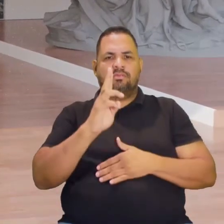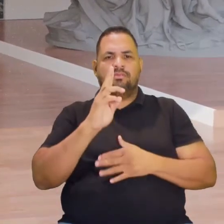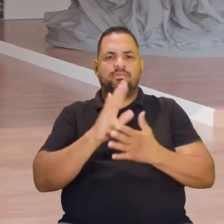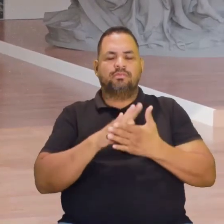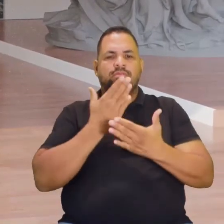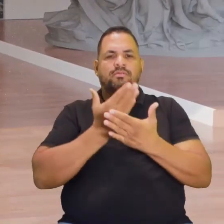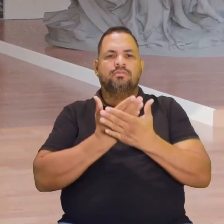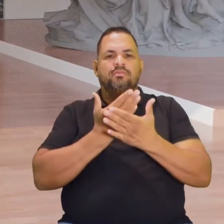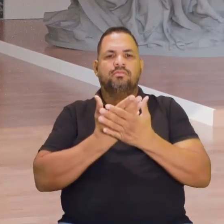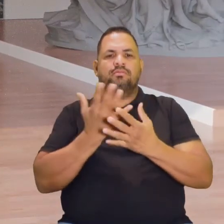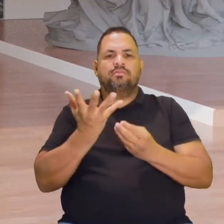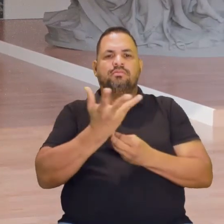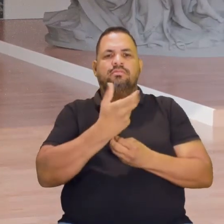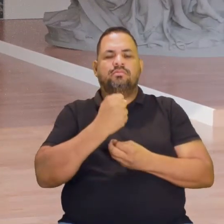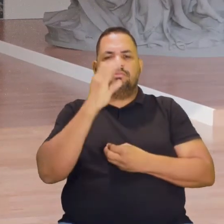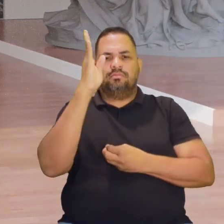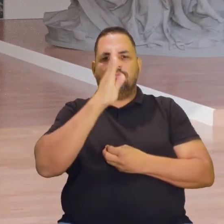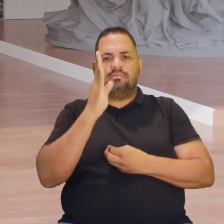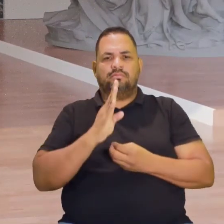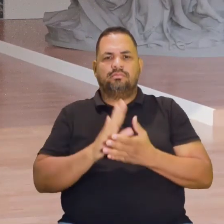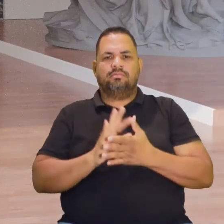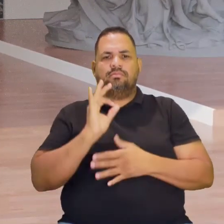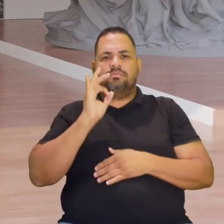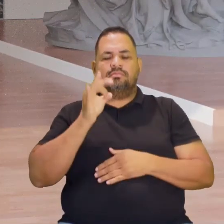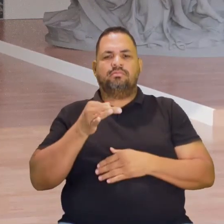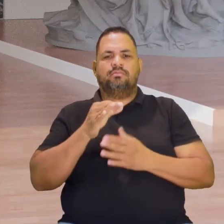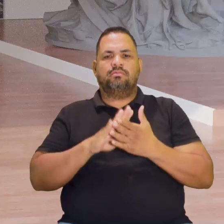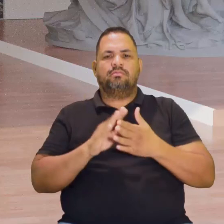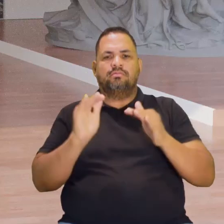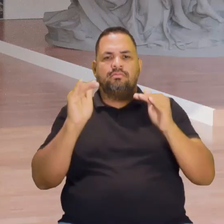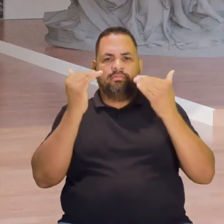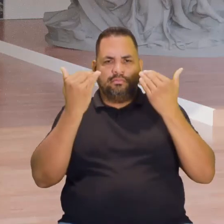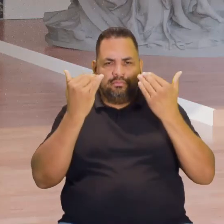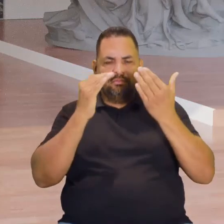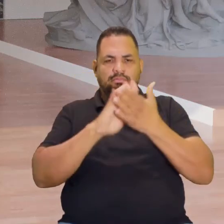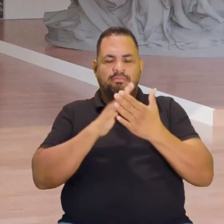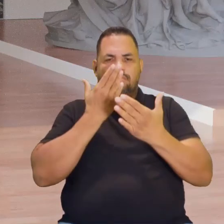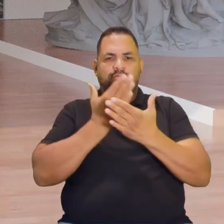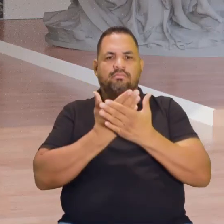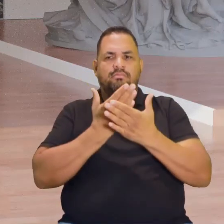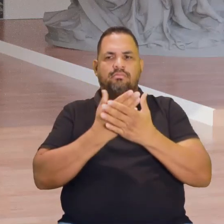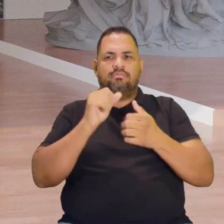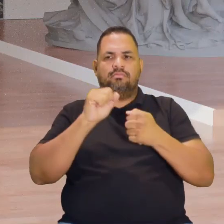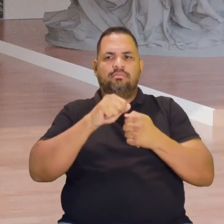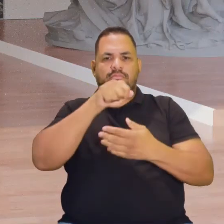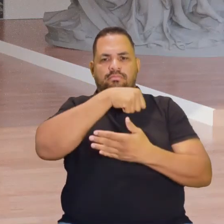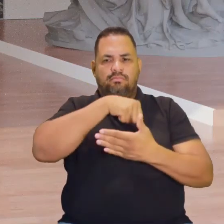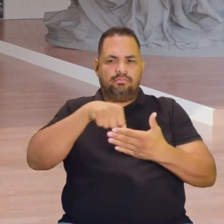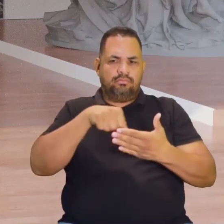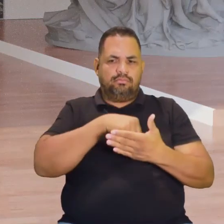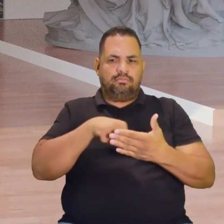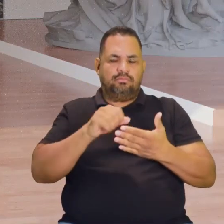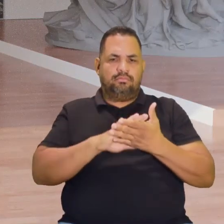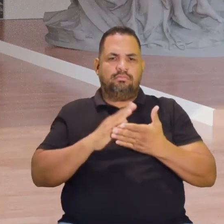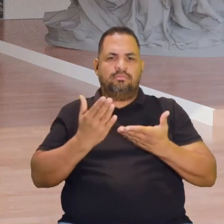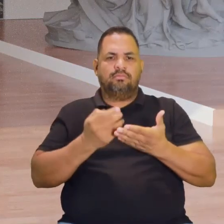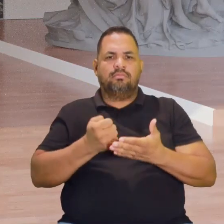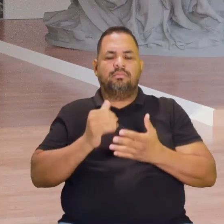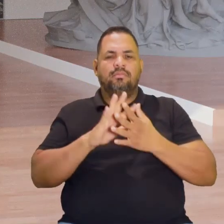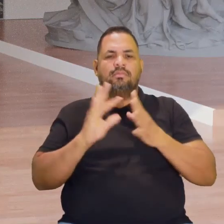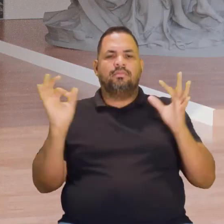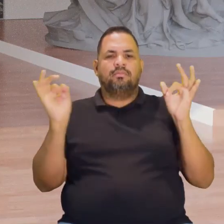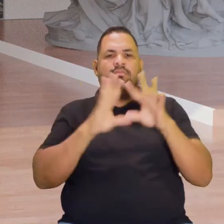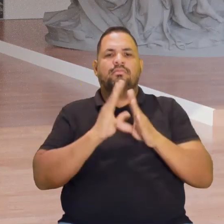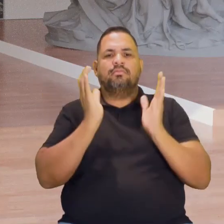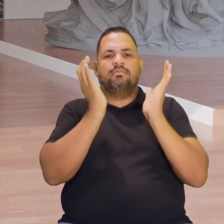aos estudos da arte brasileira, certo? Então, vocês ficam atentos às nossas aulas, façam anotações aí, porque nós estamos quase concluindo